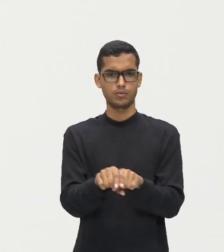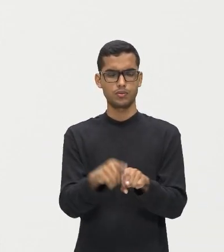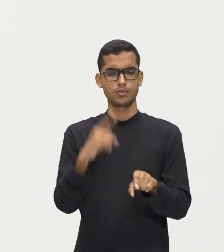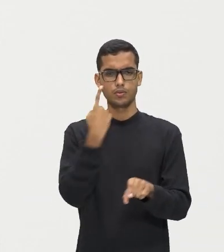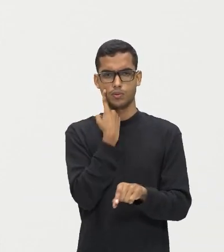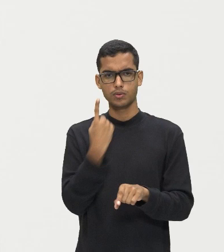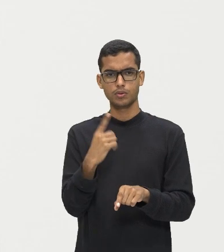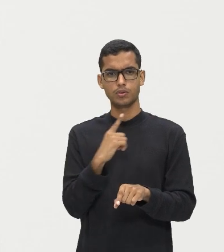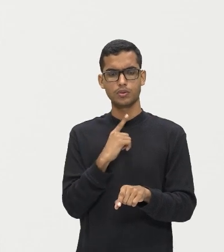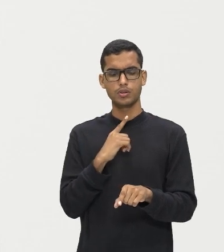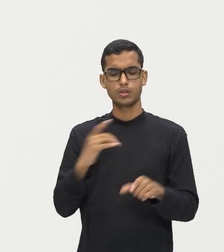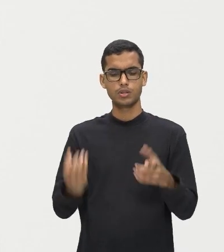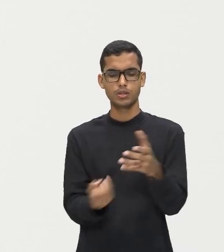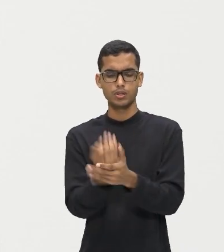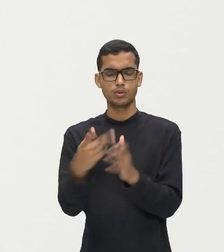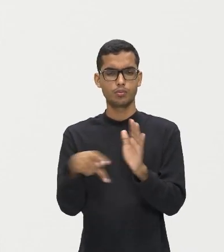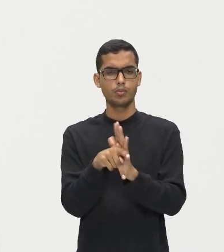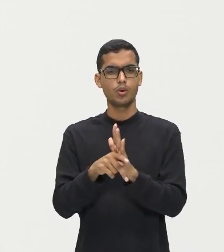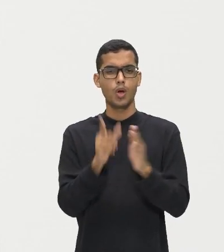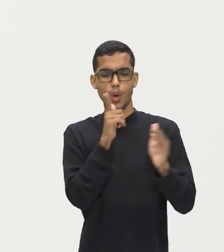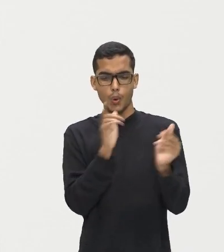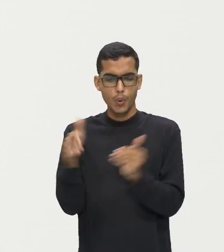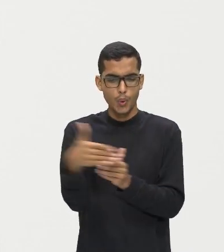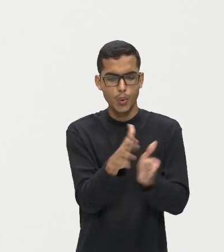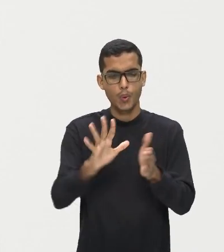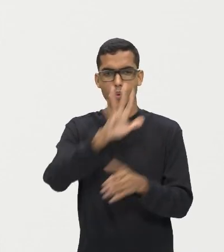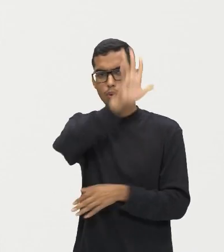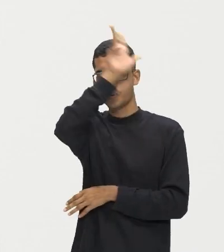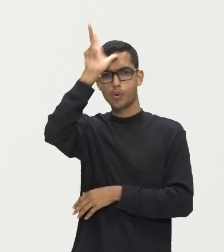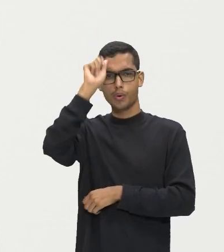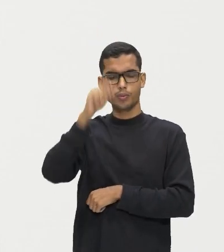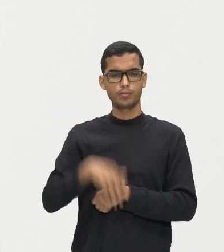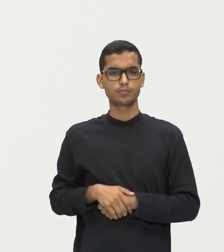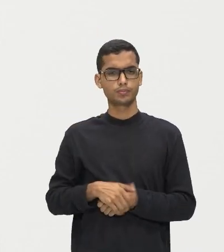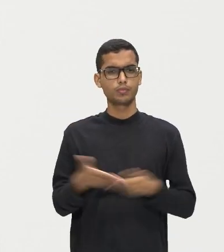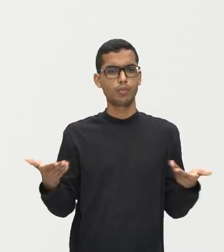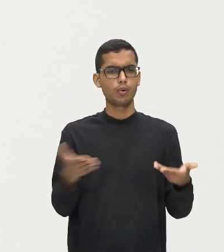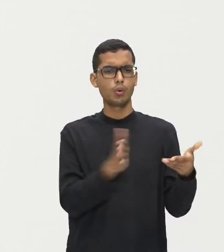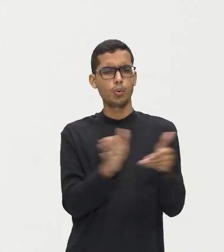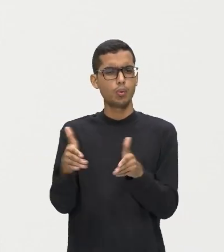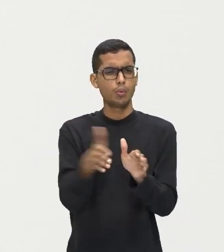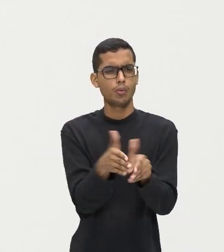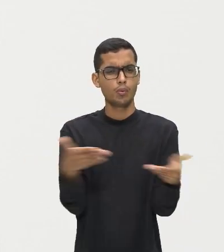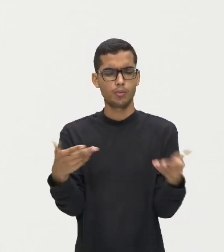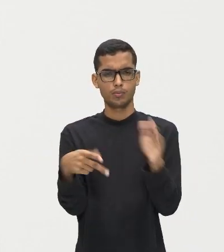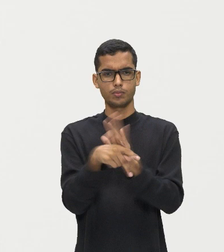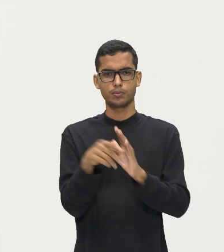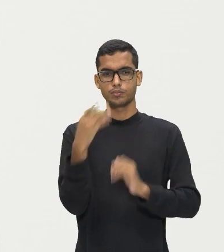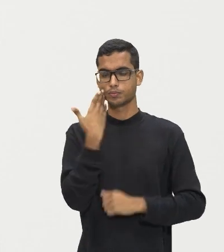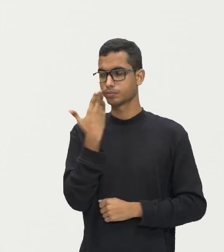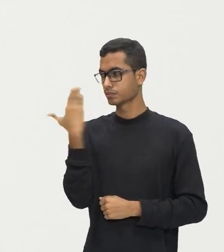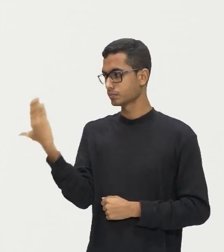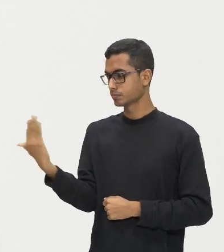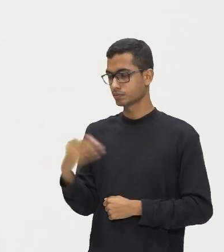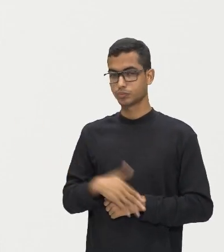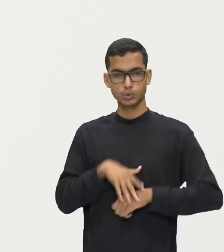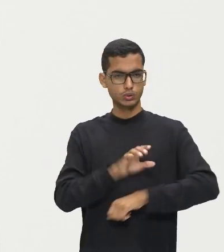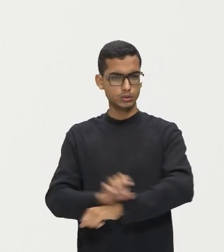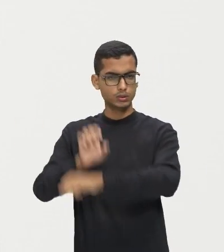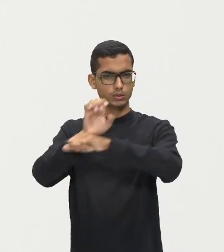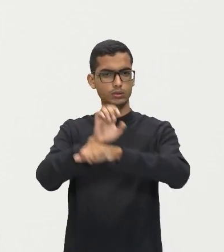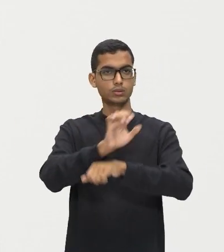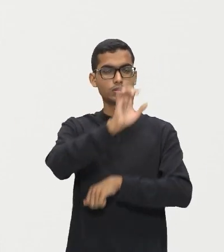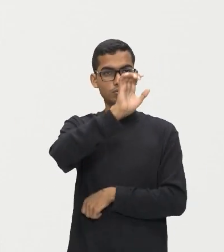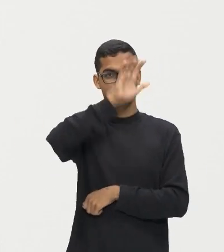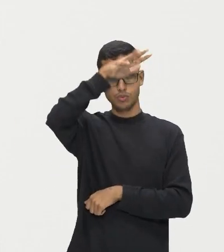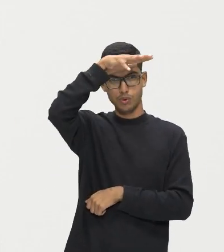onde se passa o curso do Rio Amazonas? Aí então eu posso dizer Amazonas, Pará, e ele